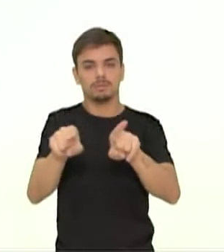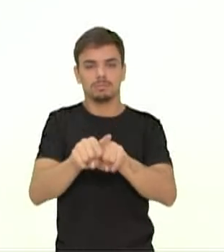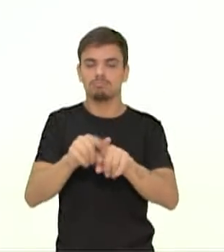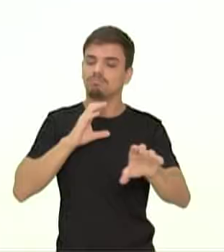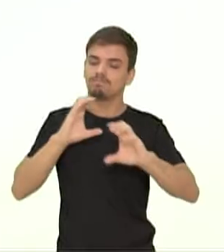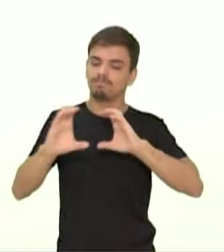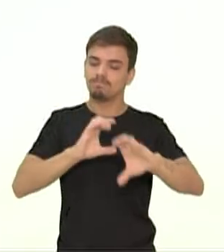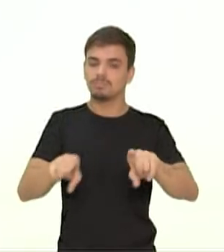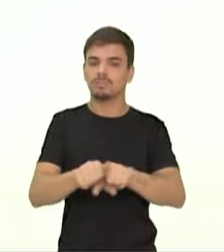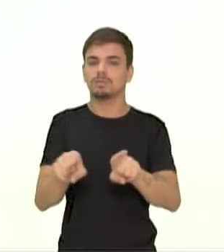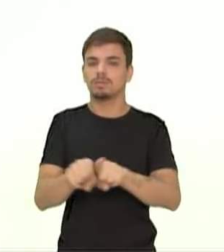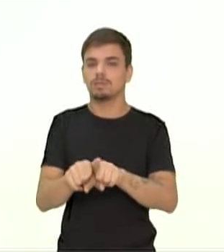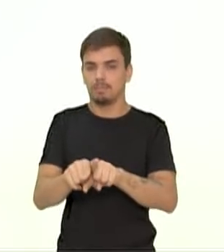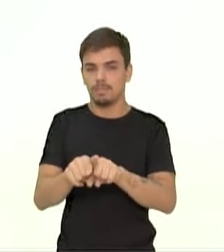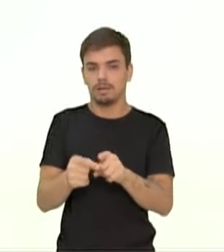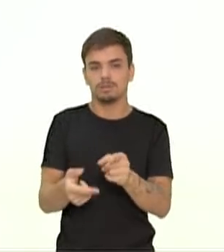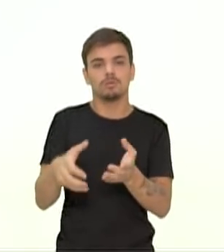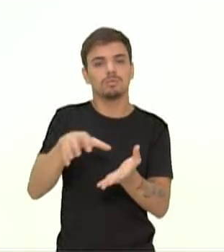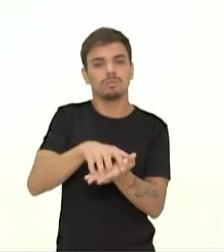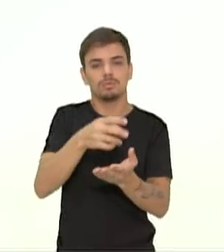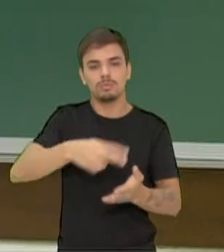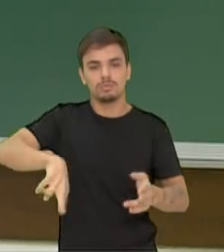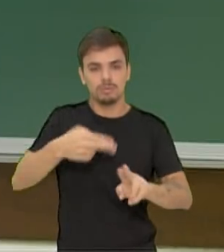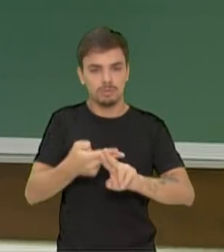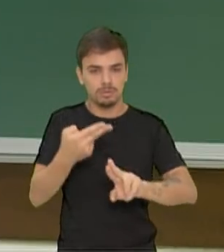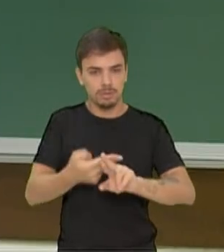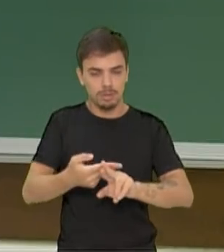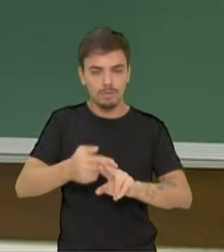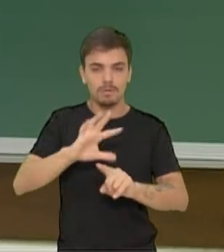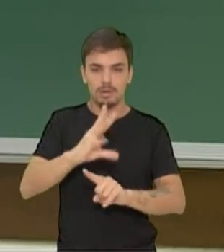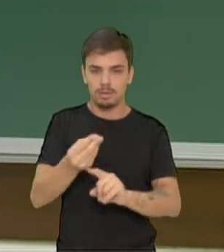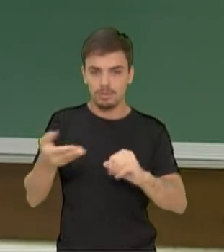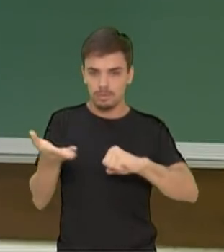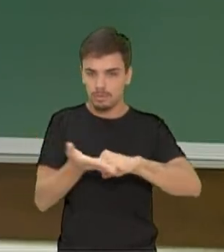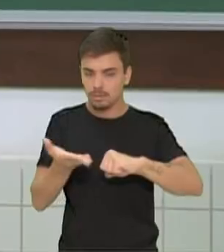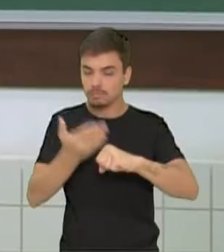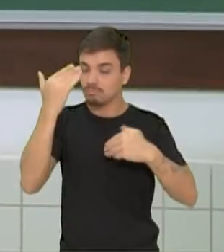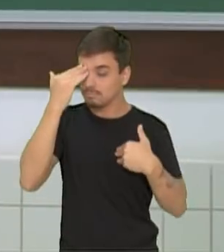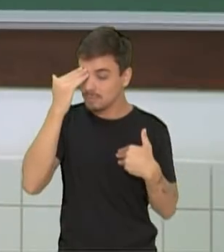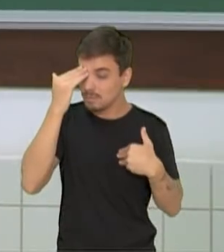e instalações artísticas de arte contemporânea. Então, muito